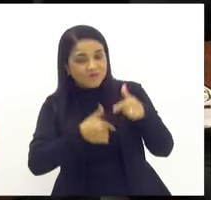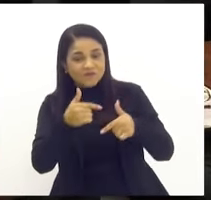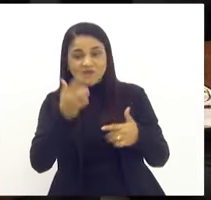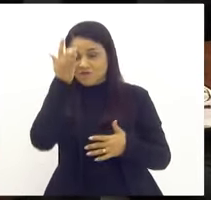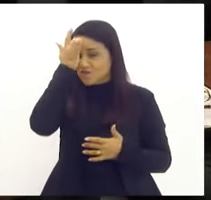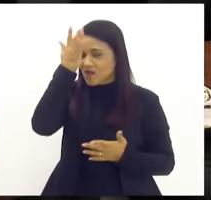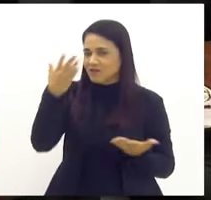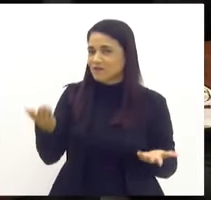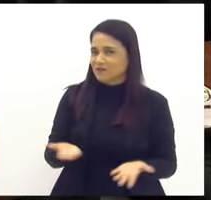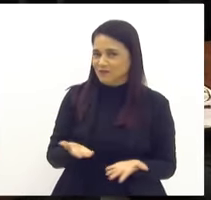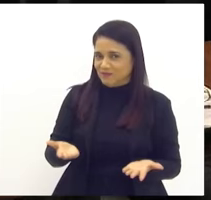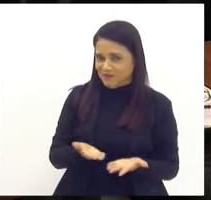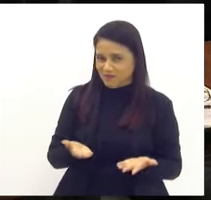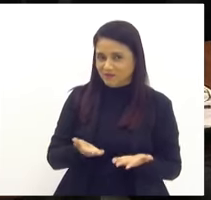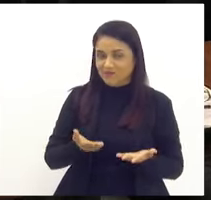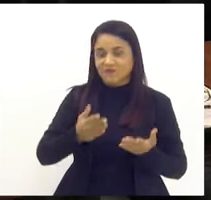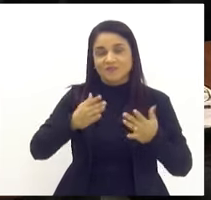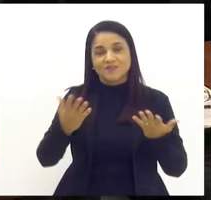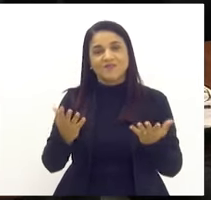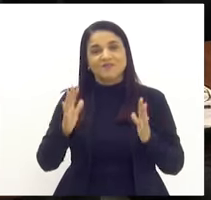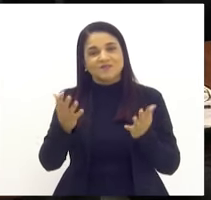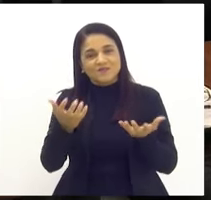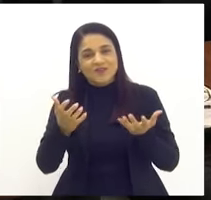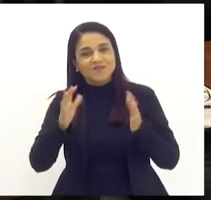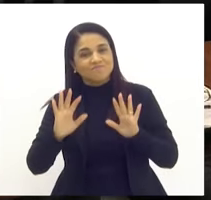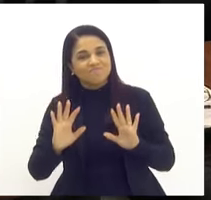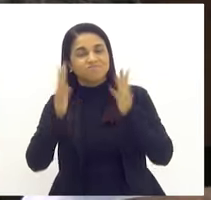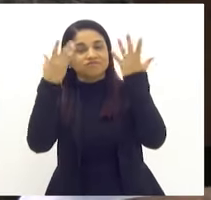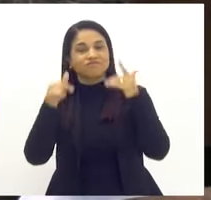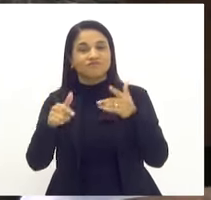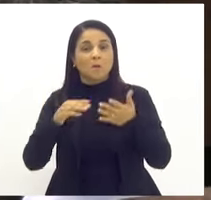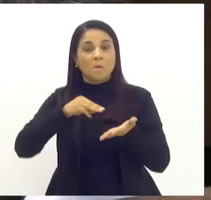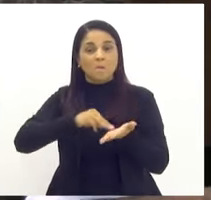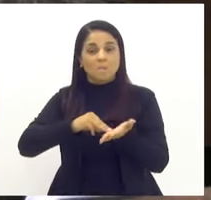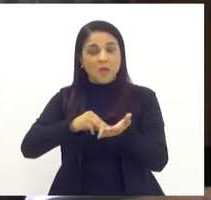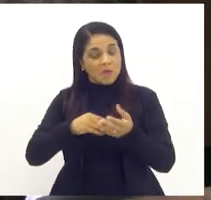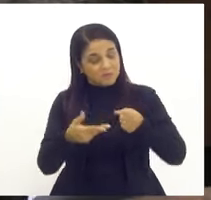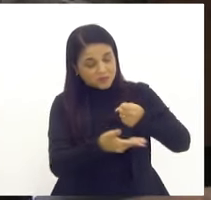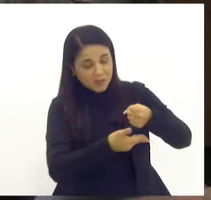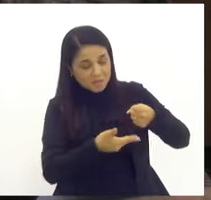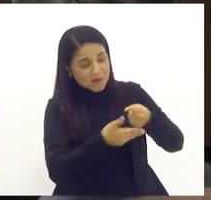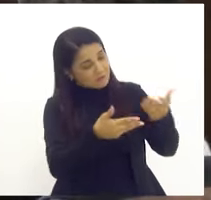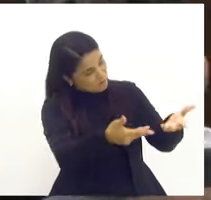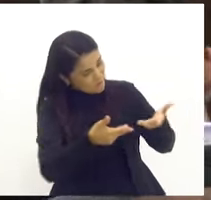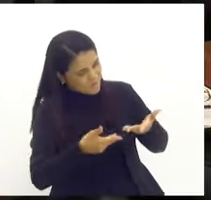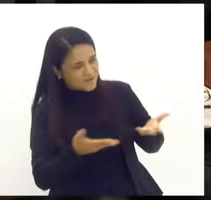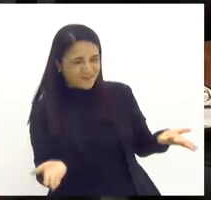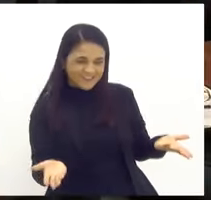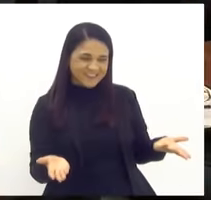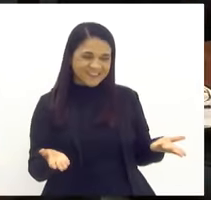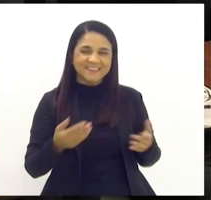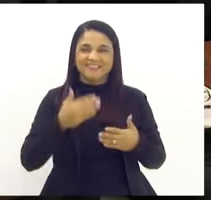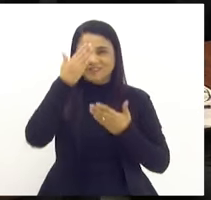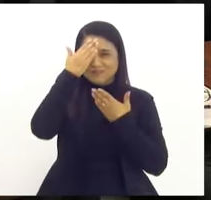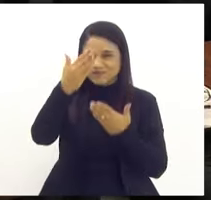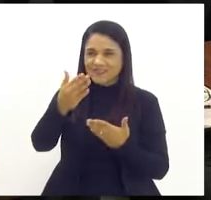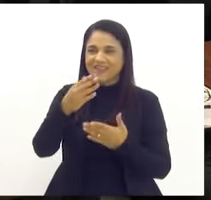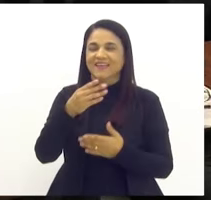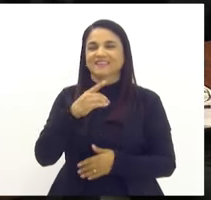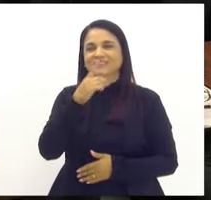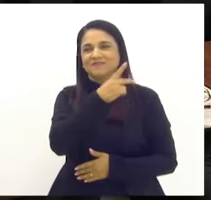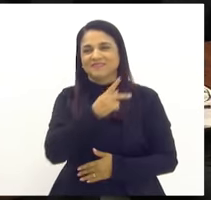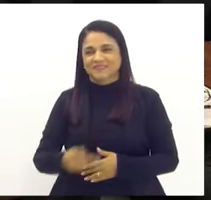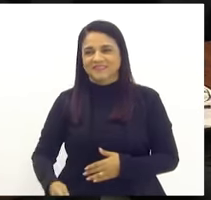hoje e eu gostaria de saudar esses novos membros da base sejam muito bem-vindos muito obrigado senhor